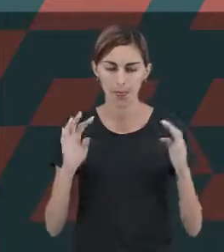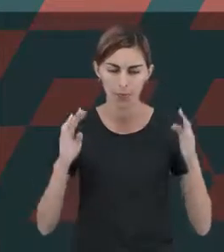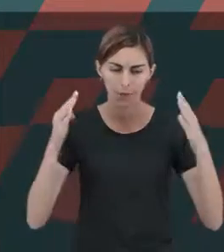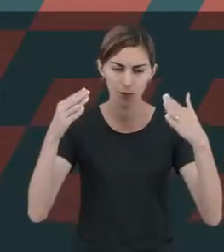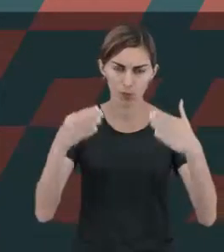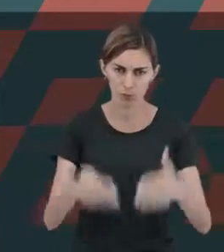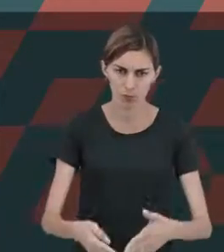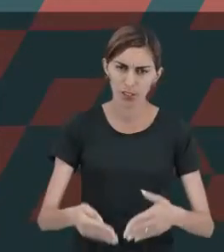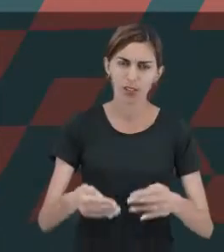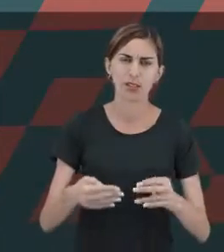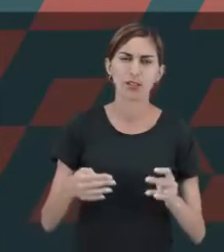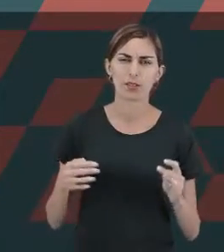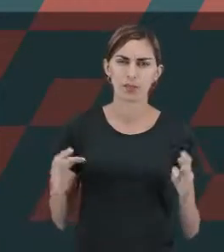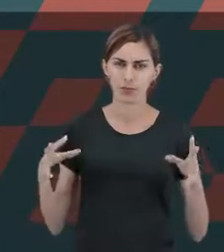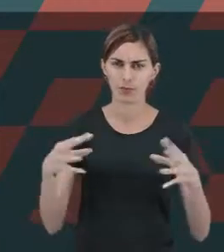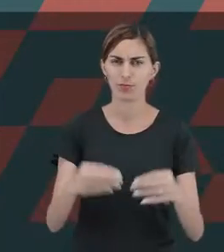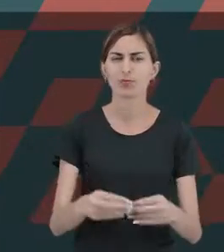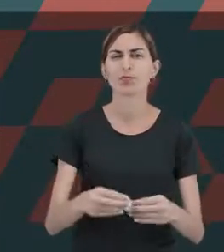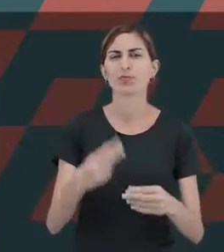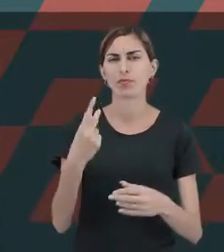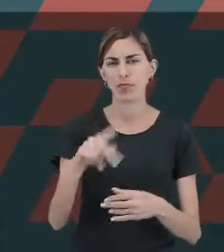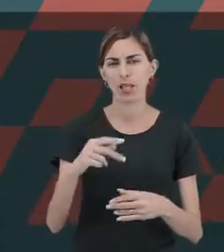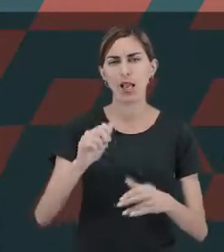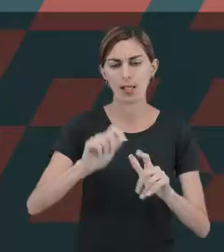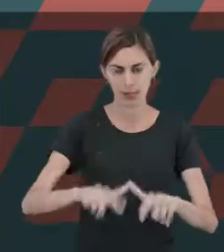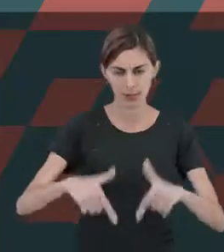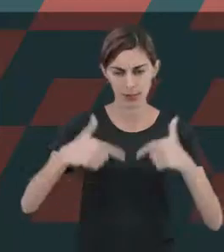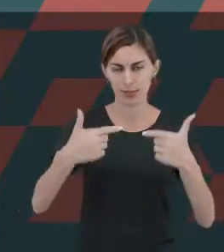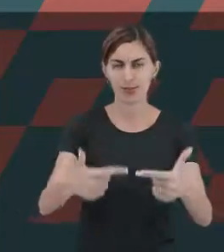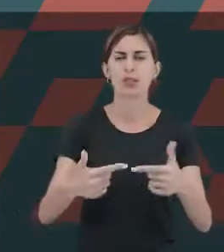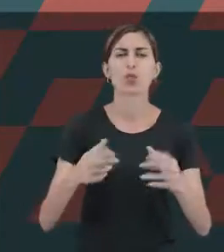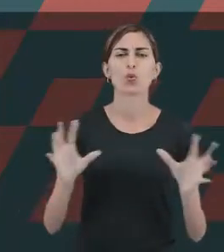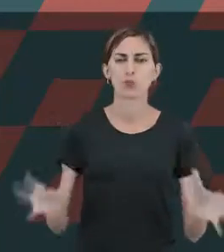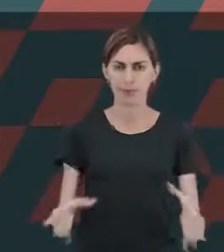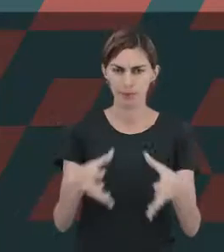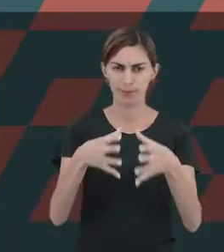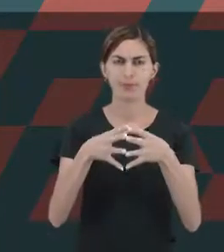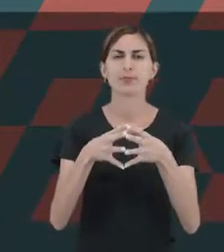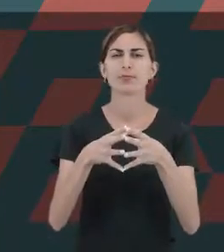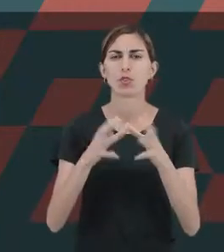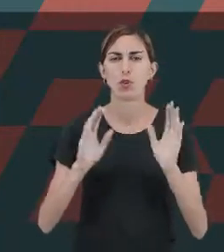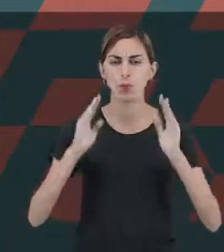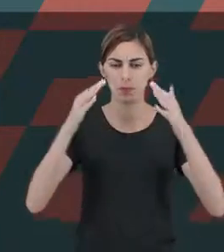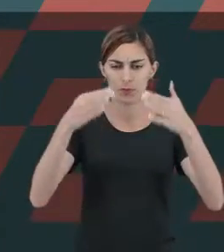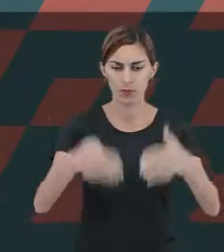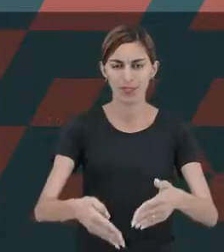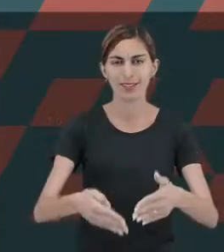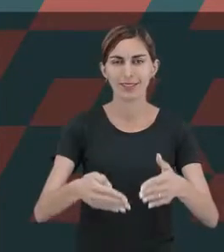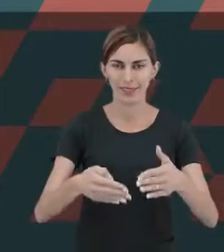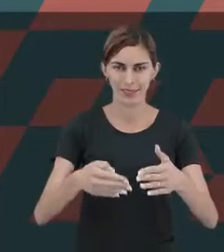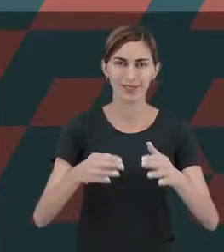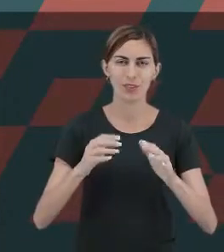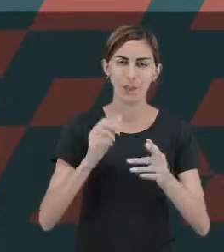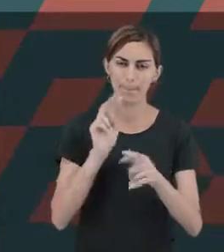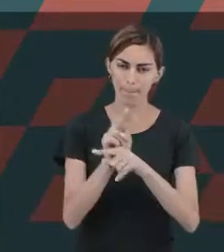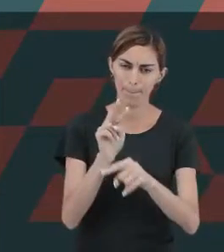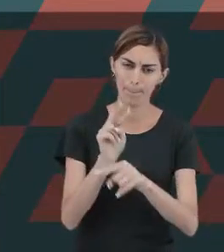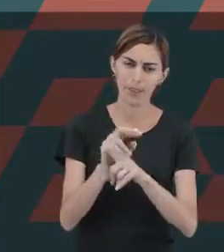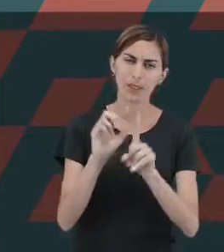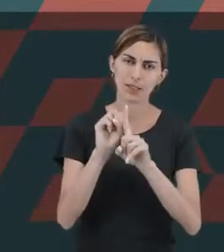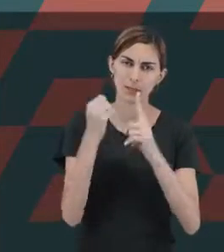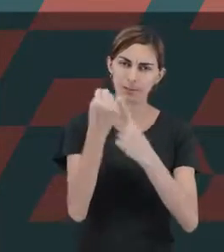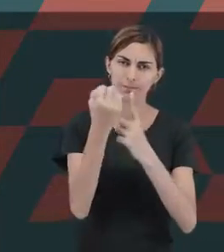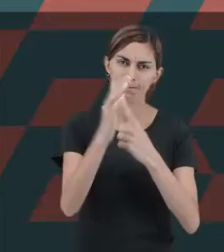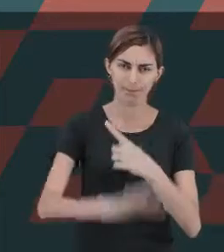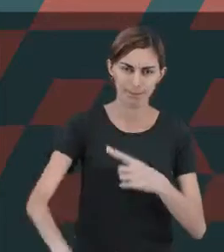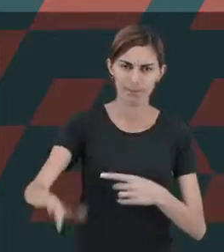e aglutinam em torno dessas ações um conjunto de objetivos para a proteção social. E